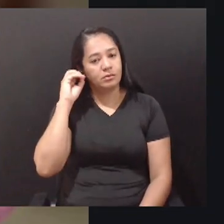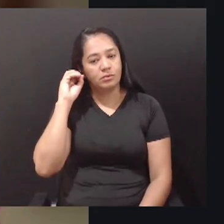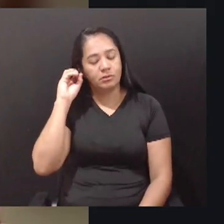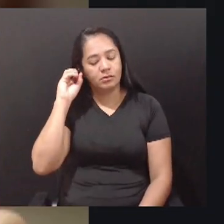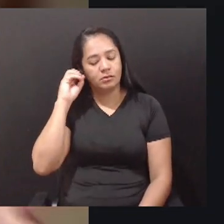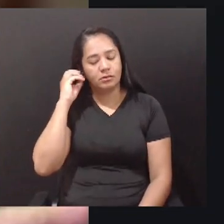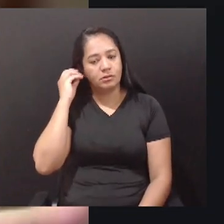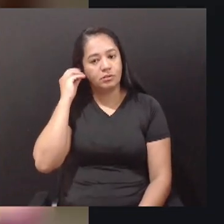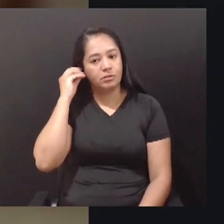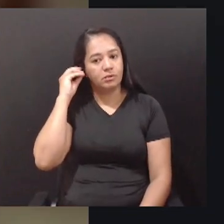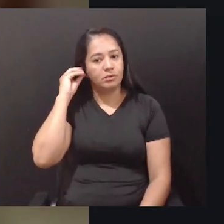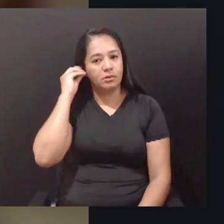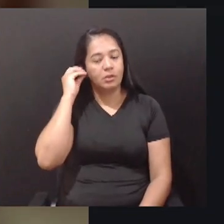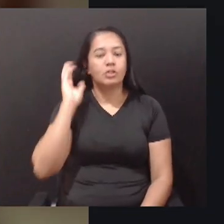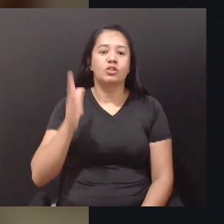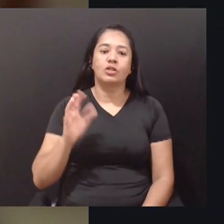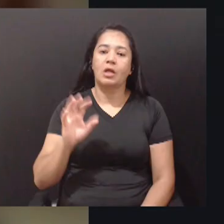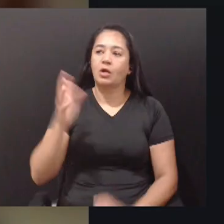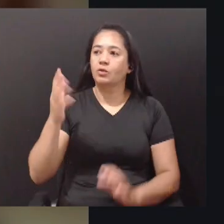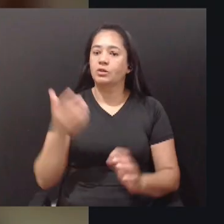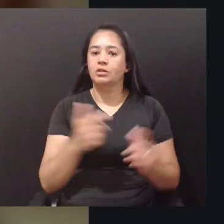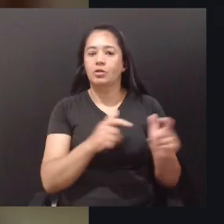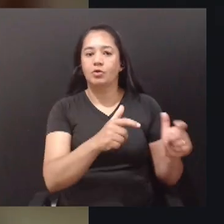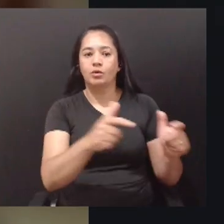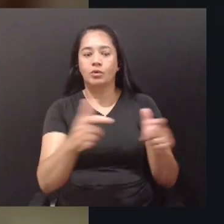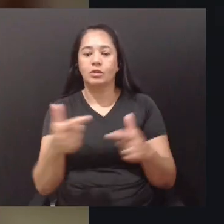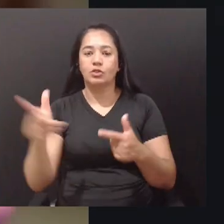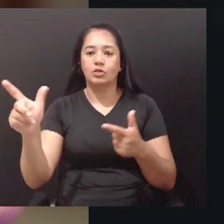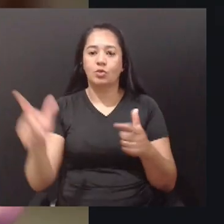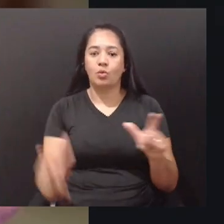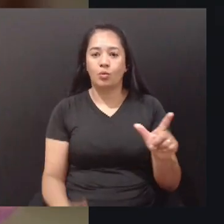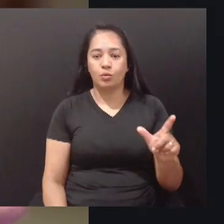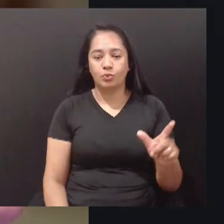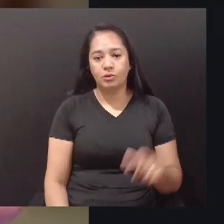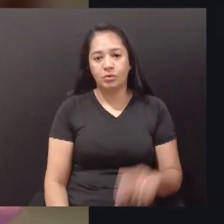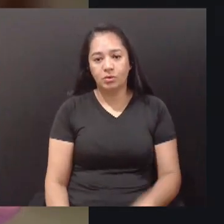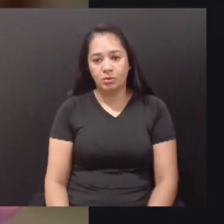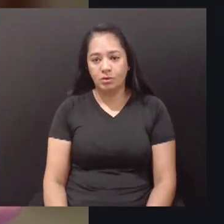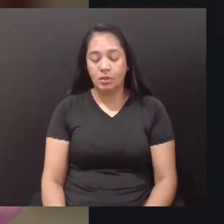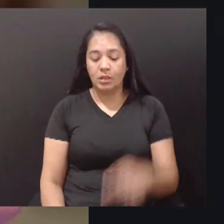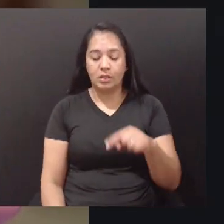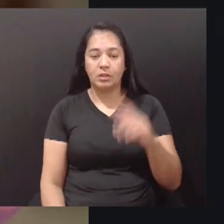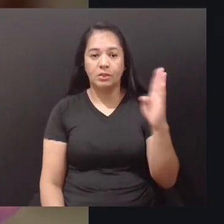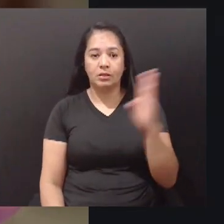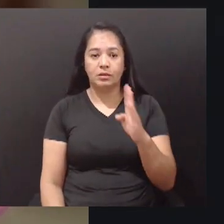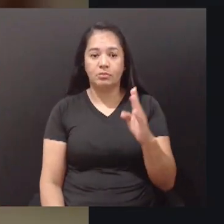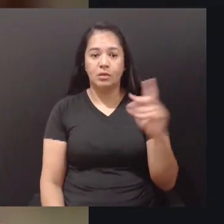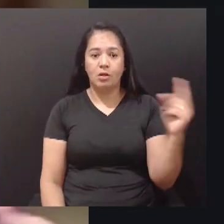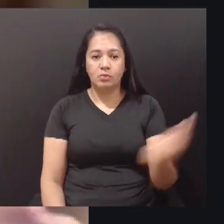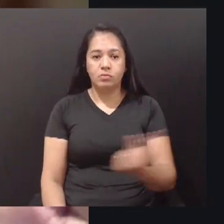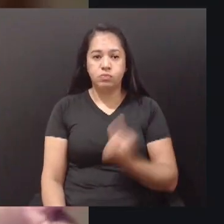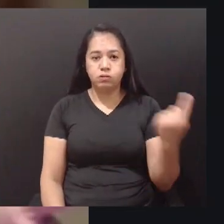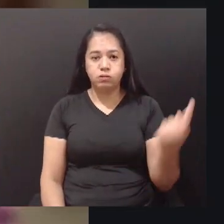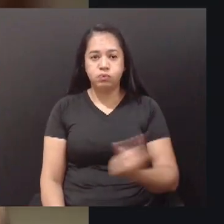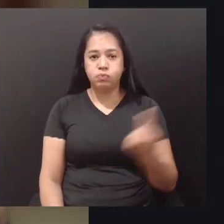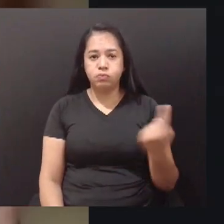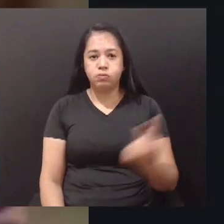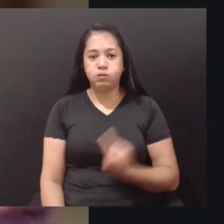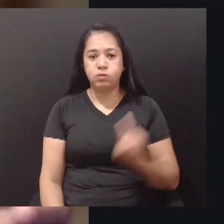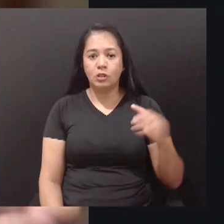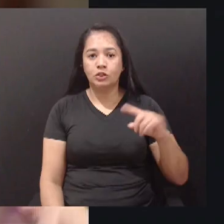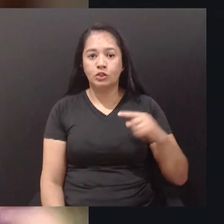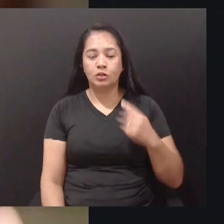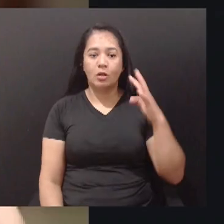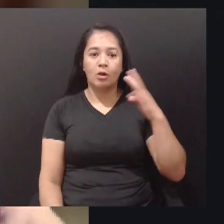tinha acontecido em outros lugares do mundo. No Brasil, furacões, nós conhecíamos pela